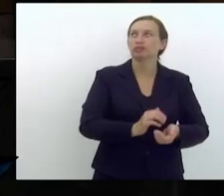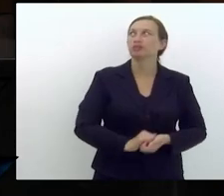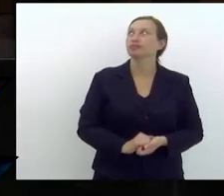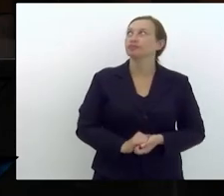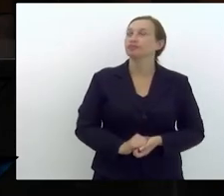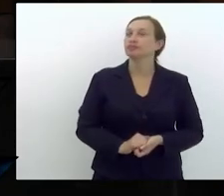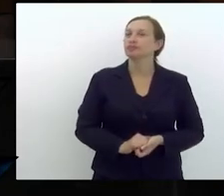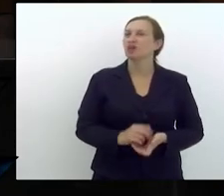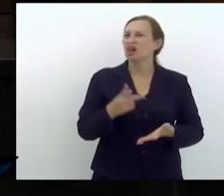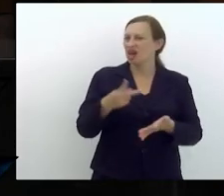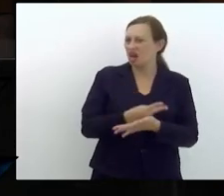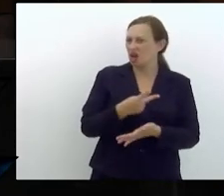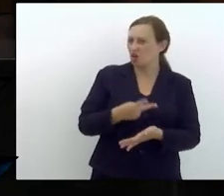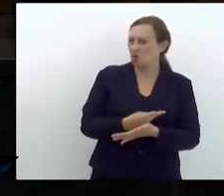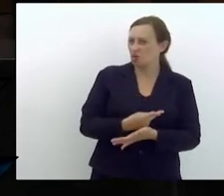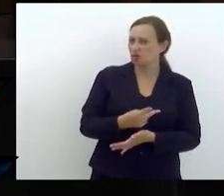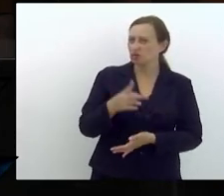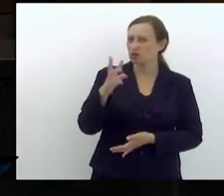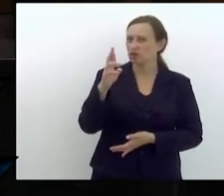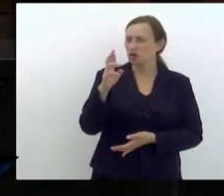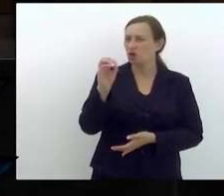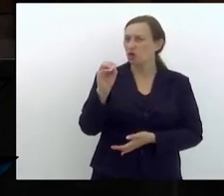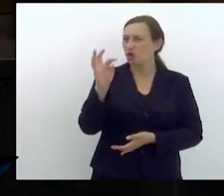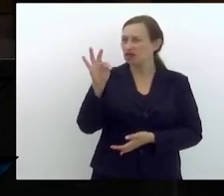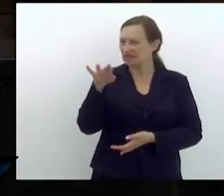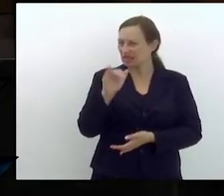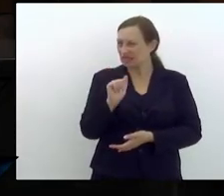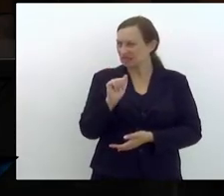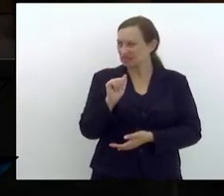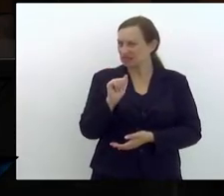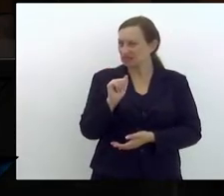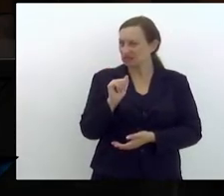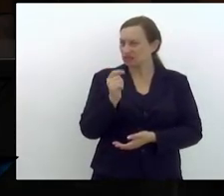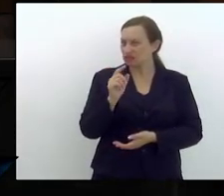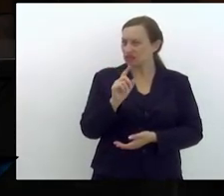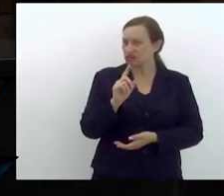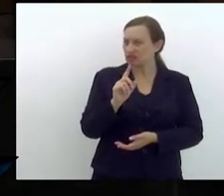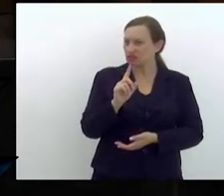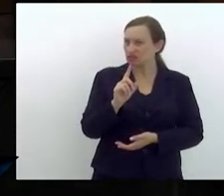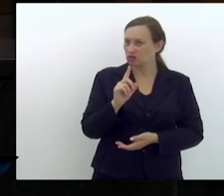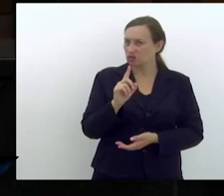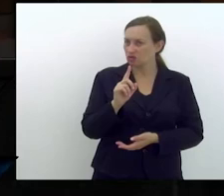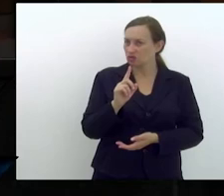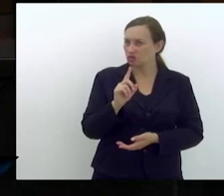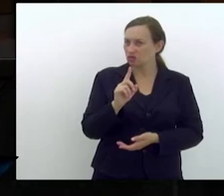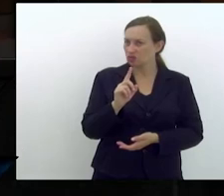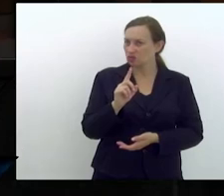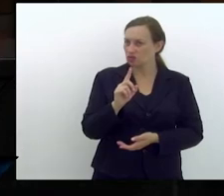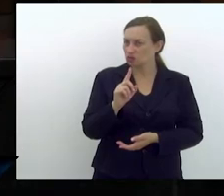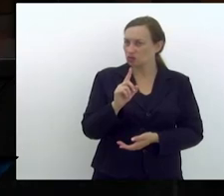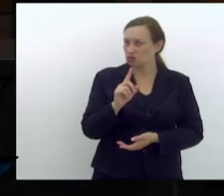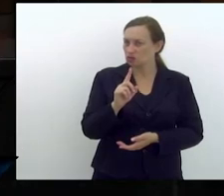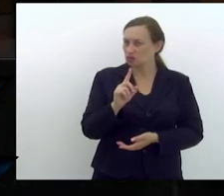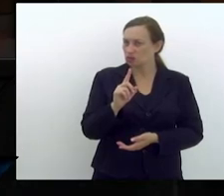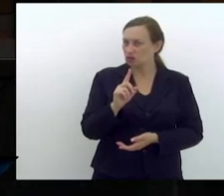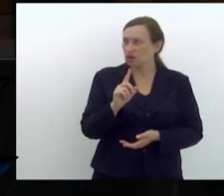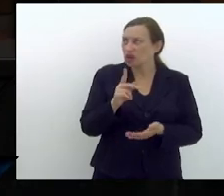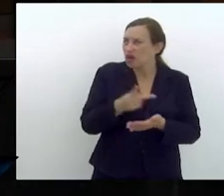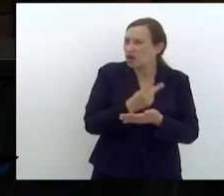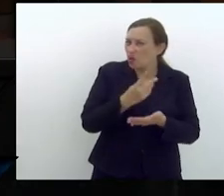erro de Rota não se pegou o canal com o calado devido